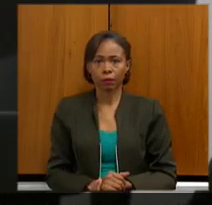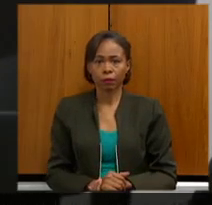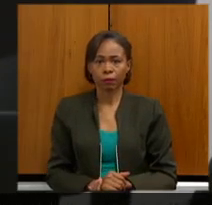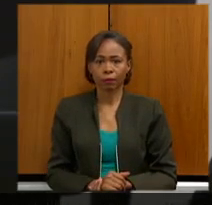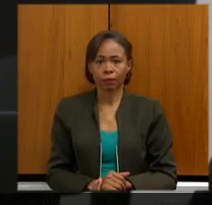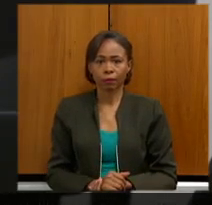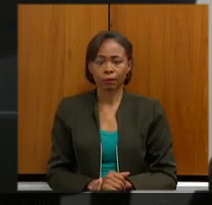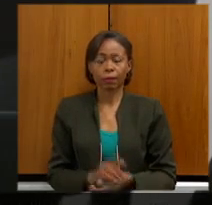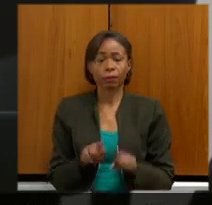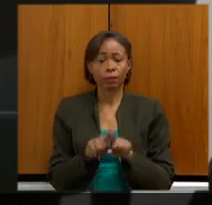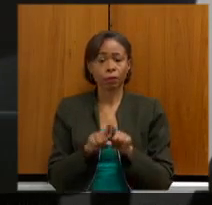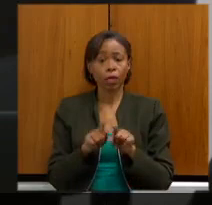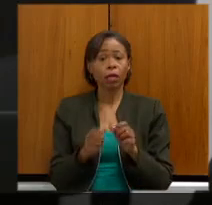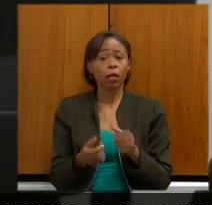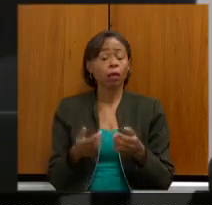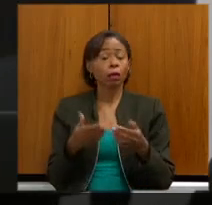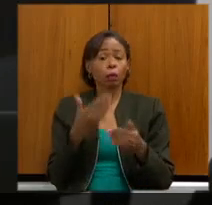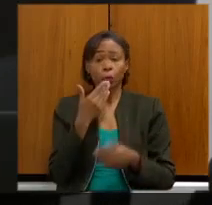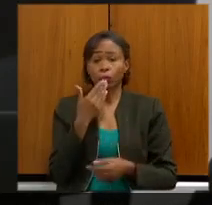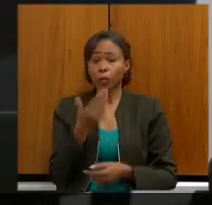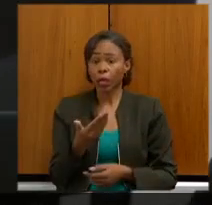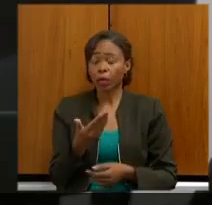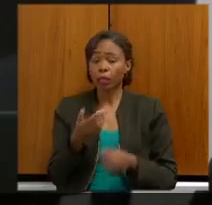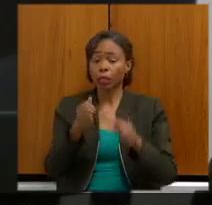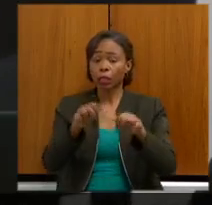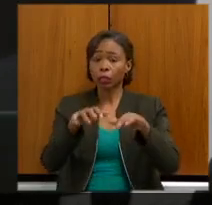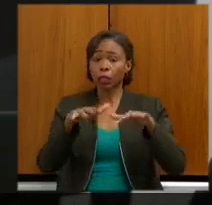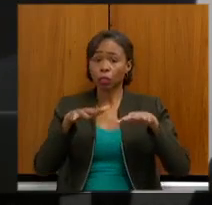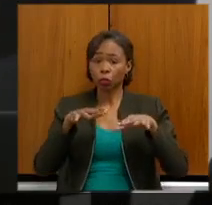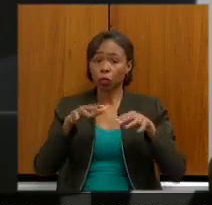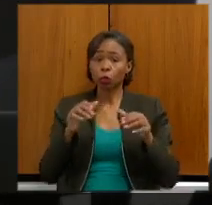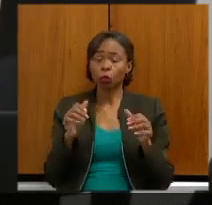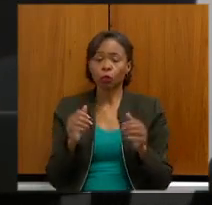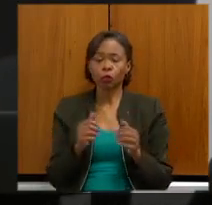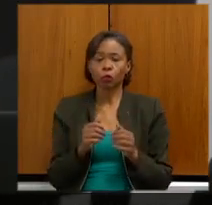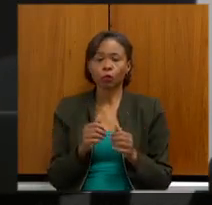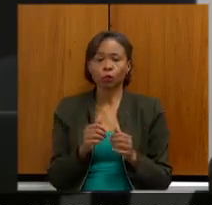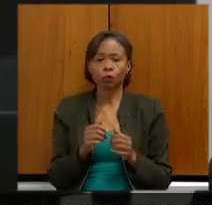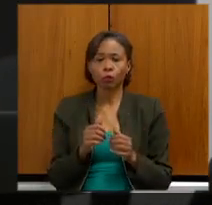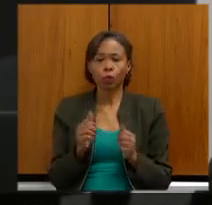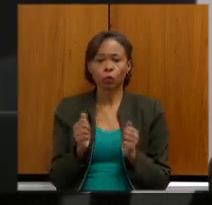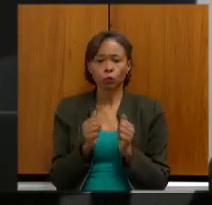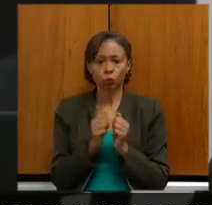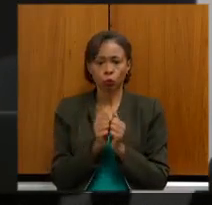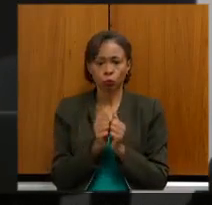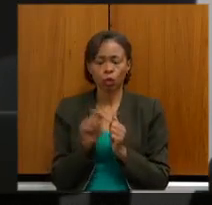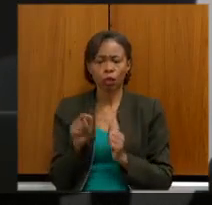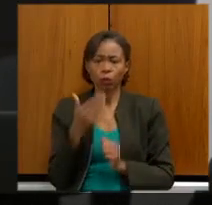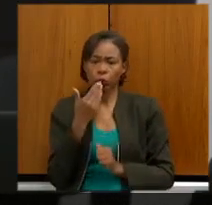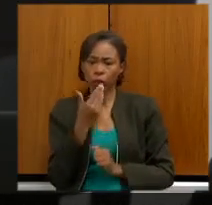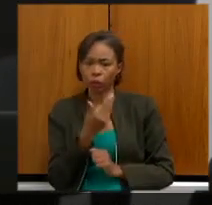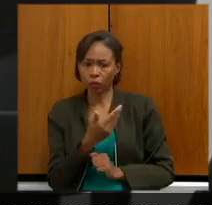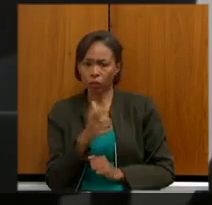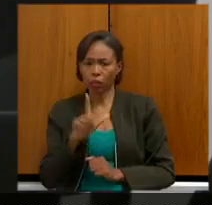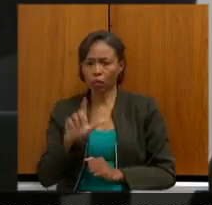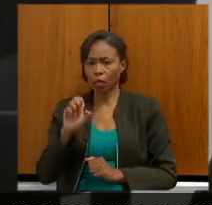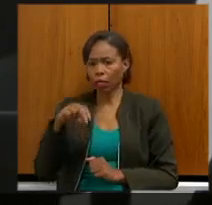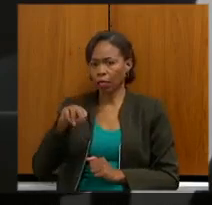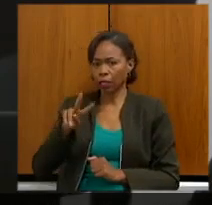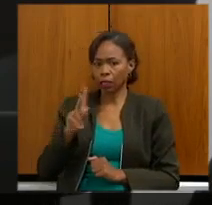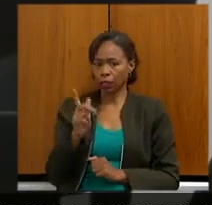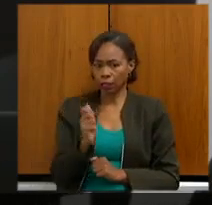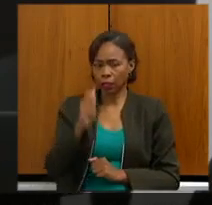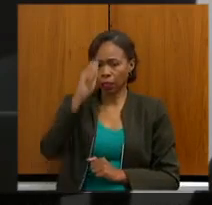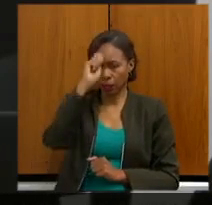Olá seja realizada audiência pública conjunta a não esse aqui é esse requerimento o deputado A Leninha e